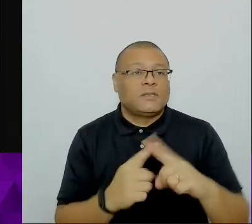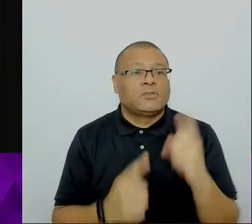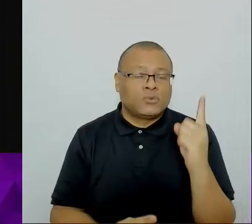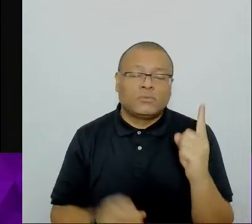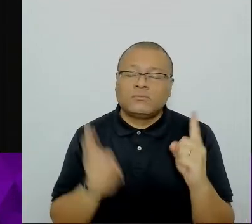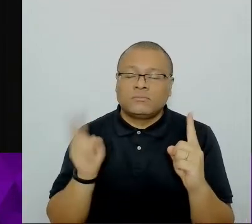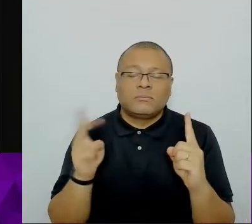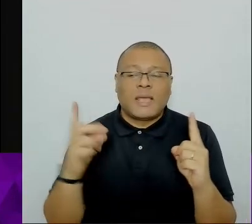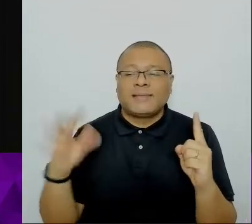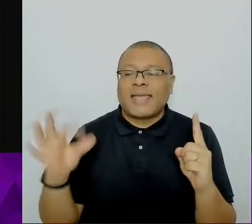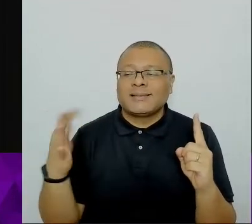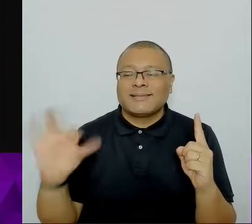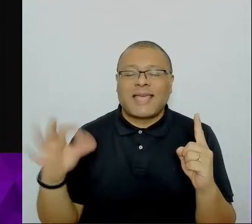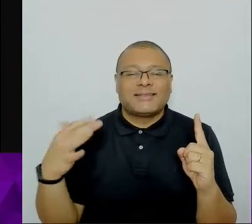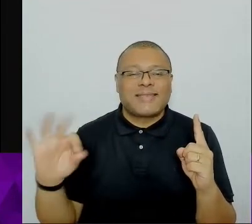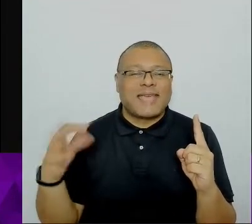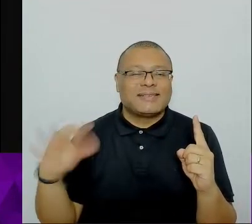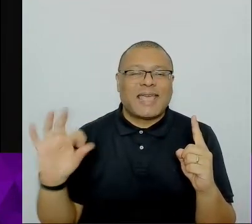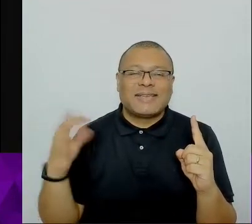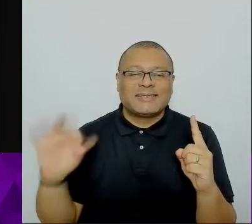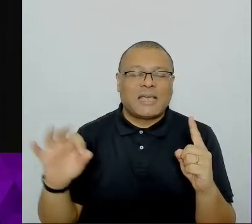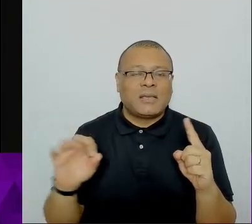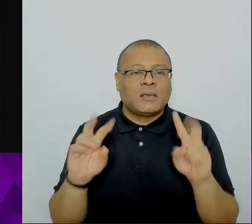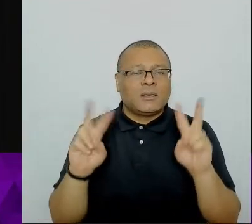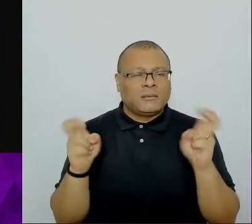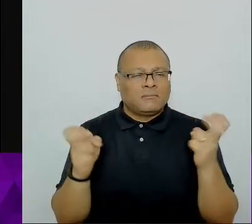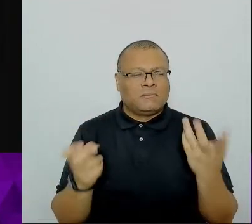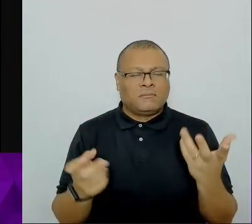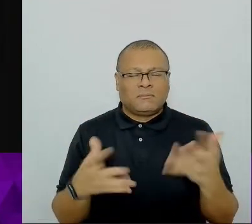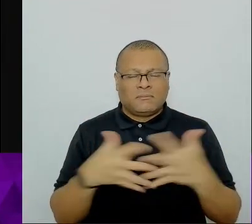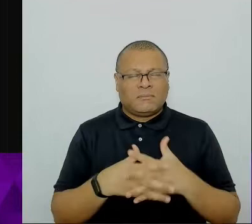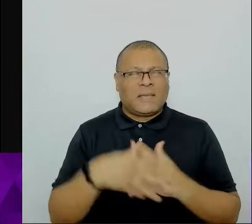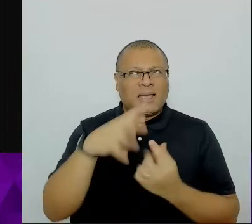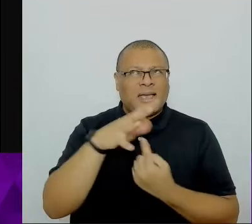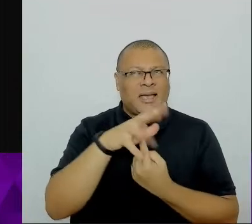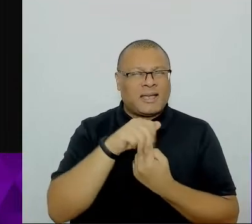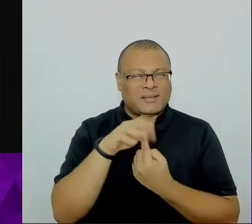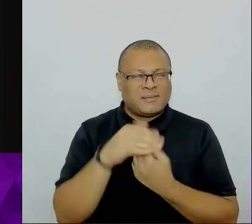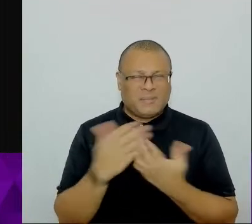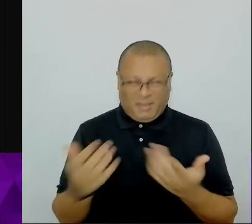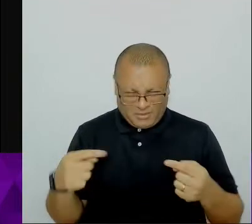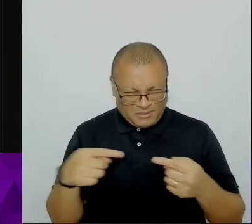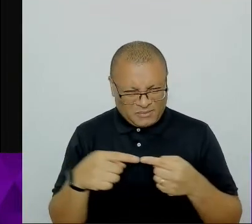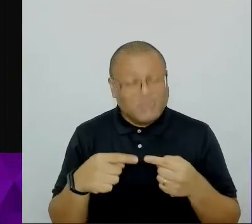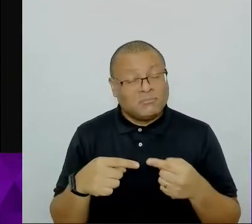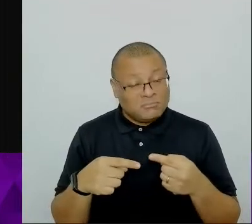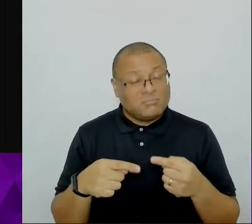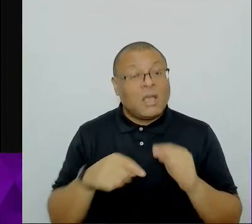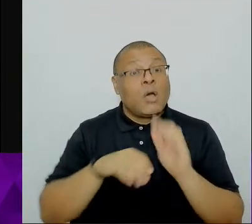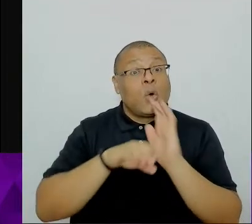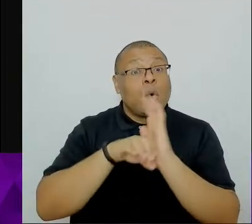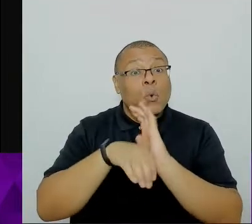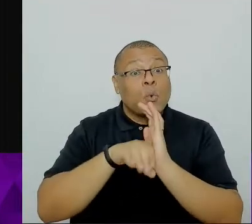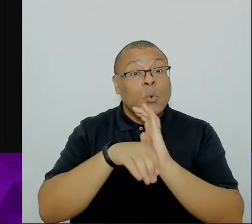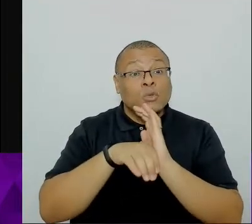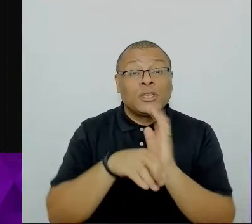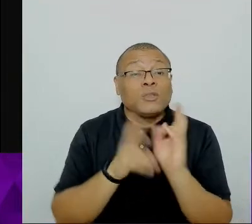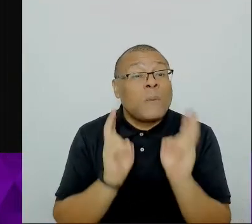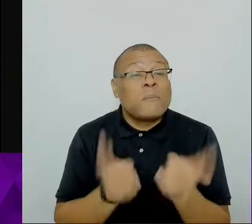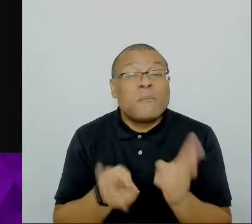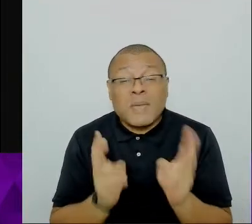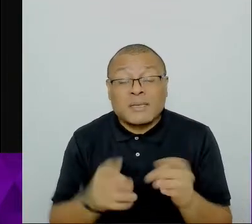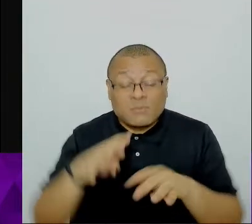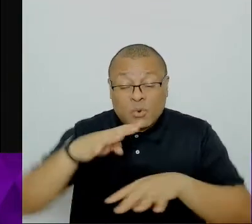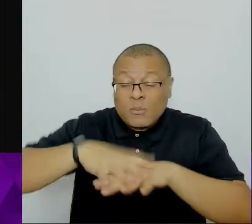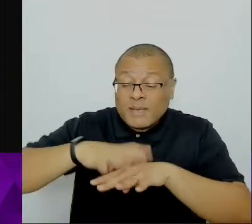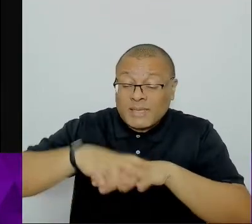vai dar 10. E isso é um tema que é um pouco confuso para a API, porque geralmente a gente pega esse conceito e passa do mesmo jeito que ele é em matemática